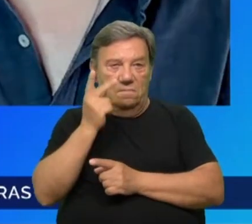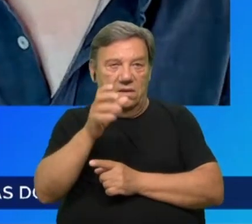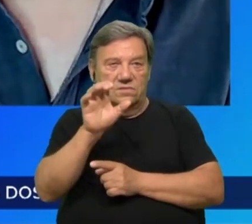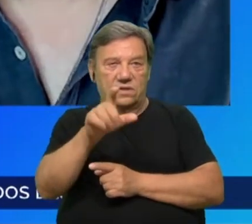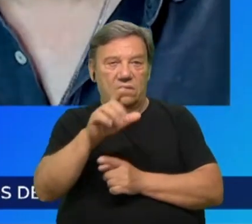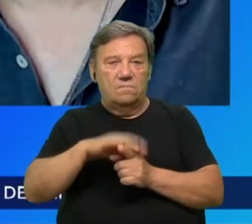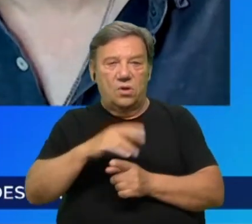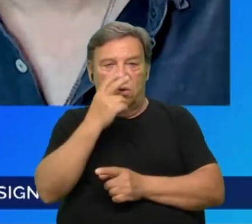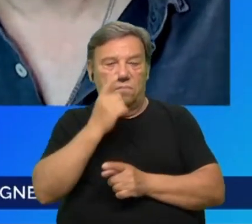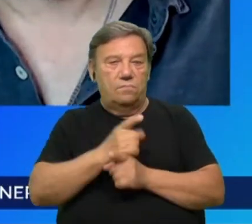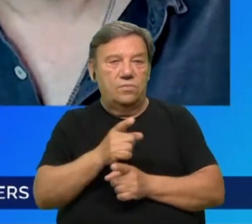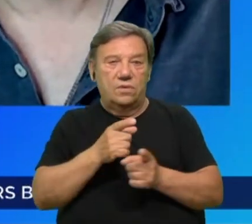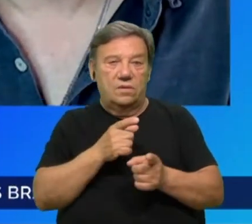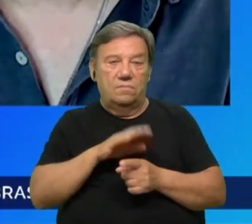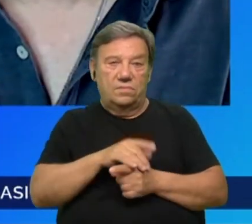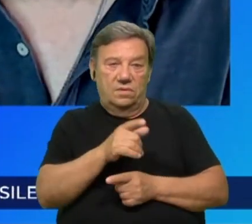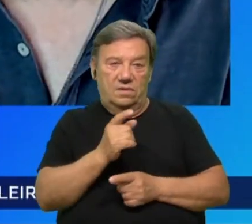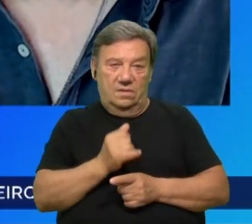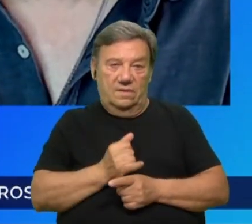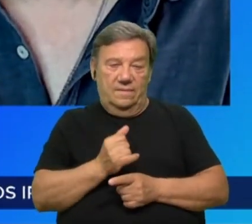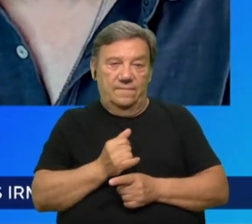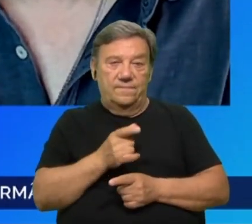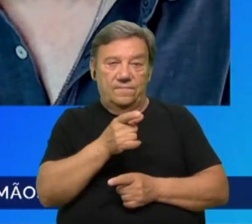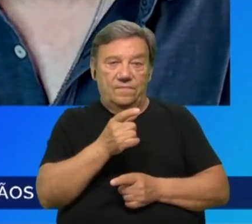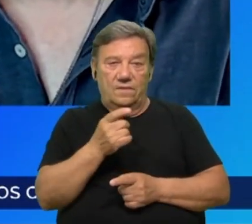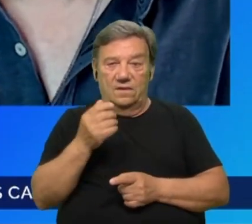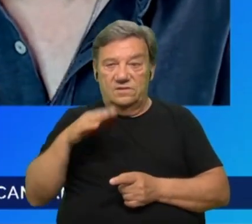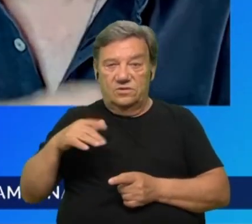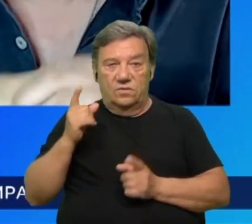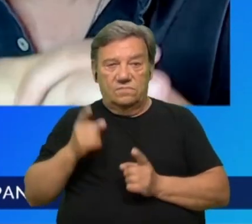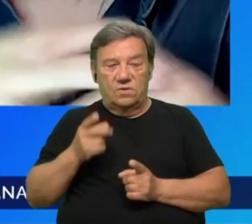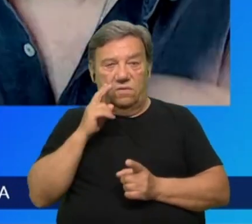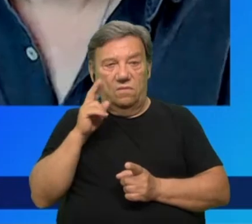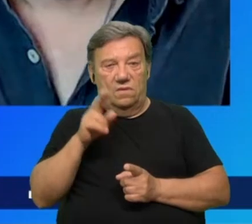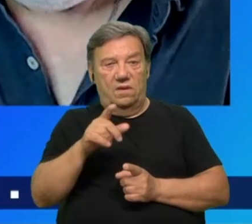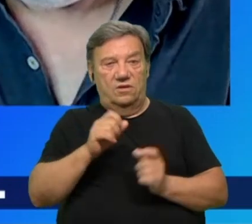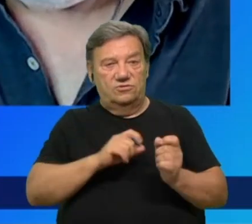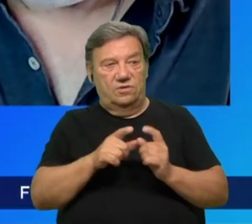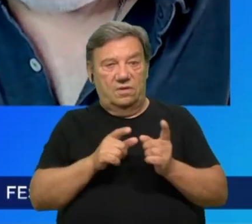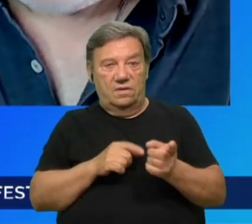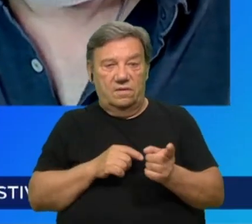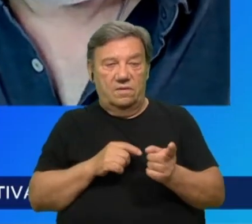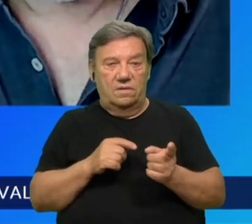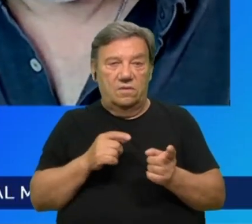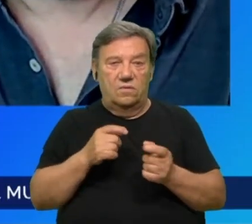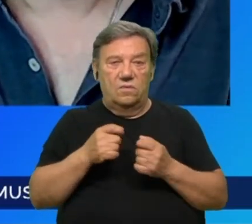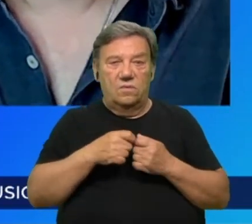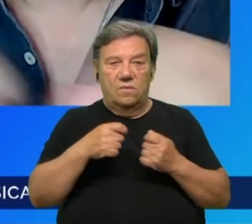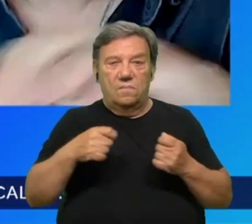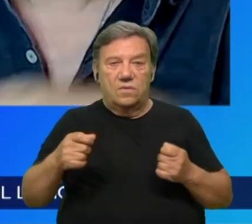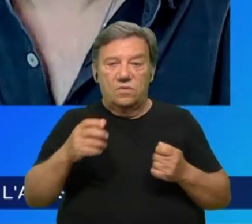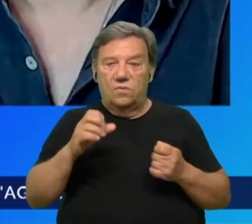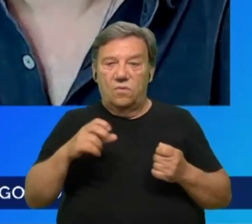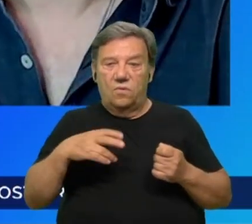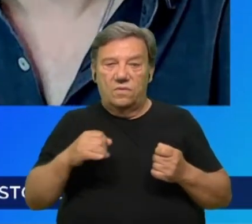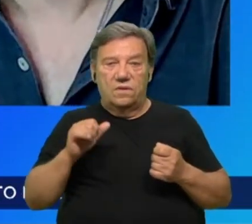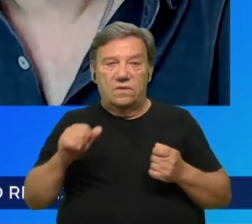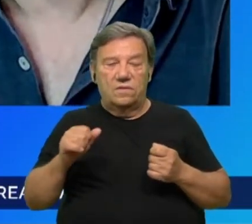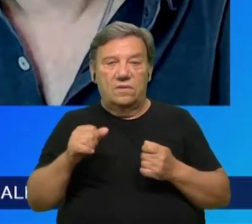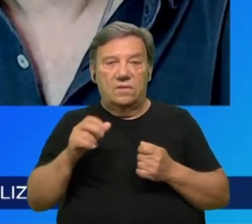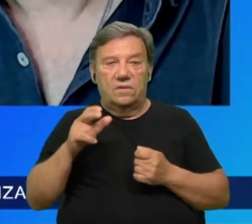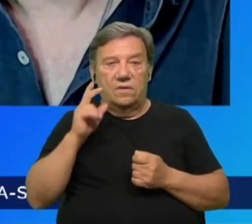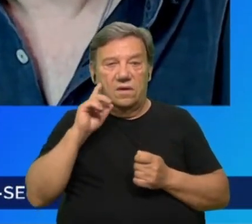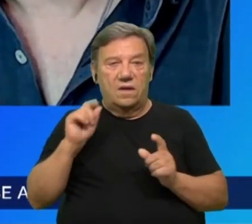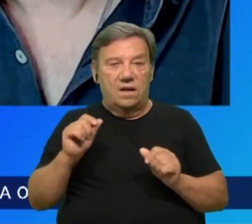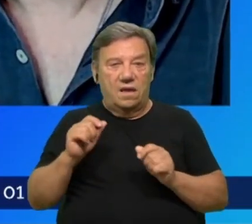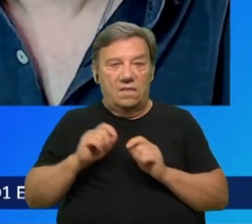ela é curiosa? Ela é curiosa pelo seguinte: quando os cientistas começaram a olhar para esta estrela no comprimento de onda do